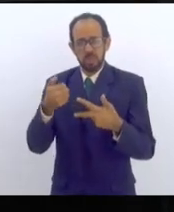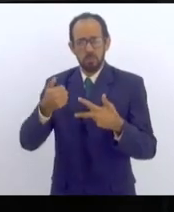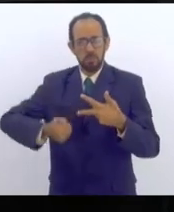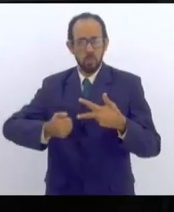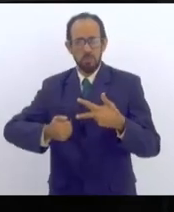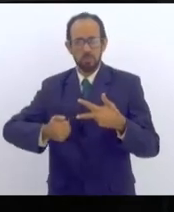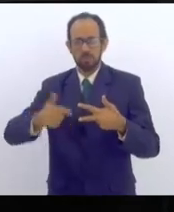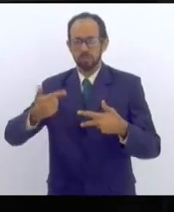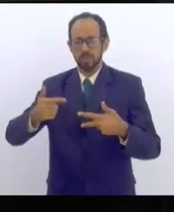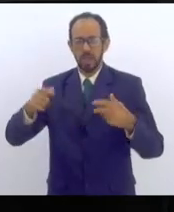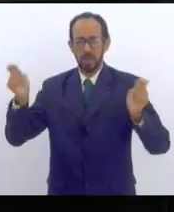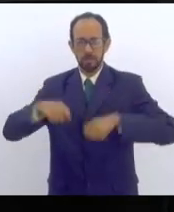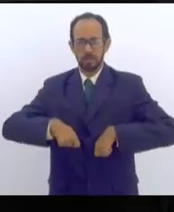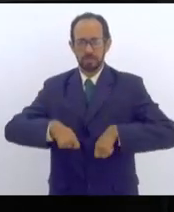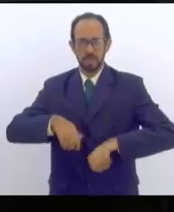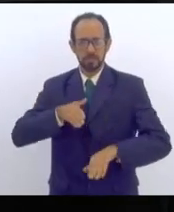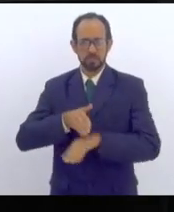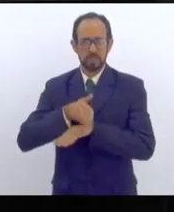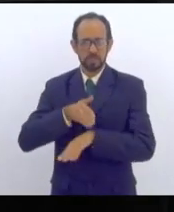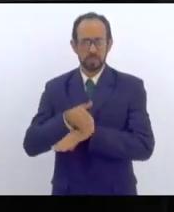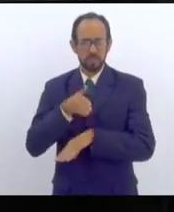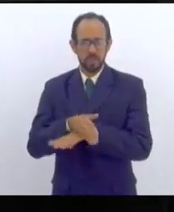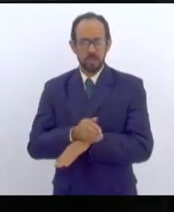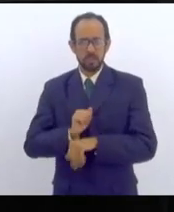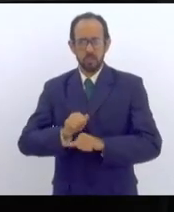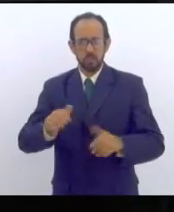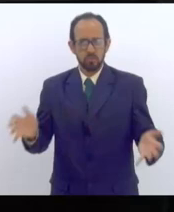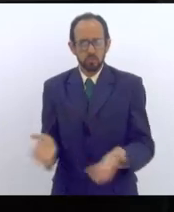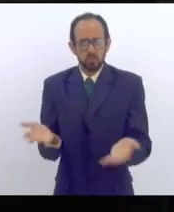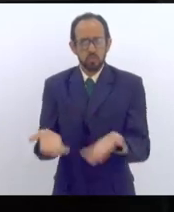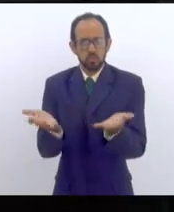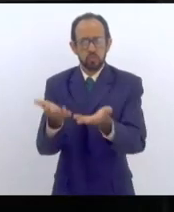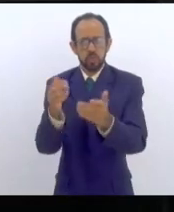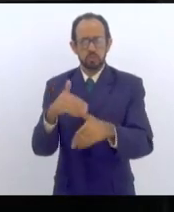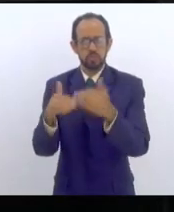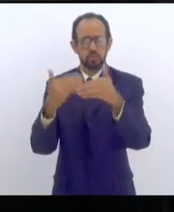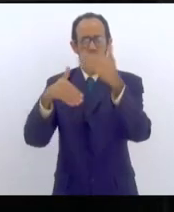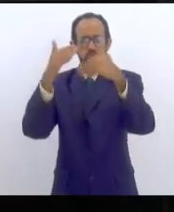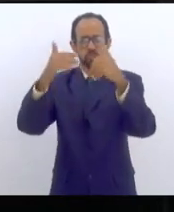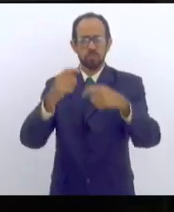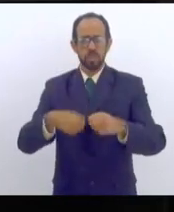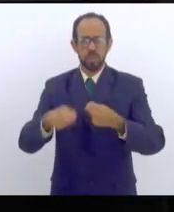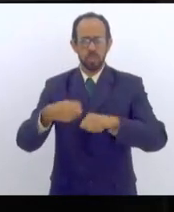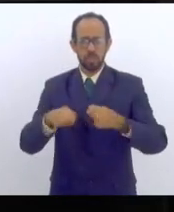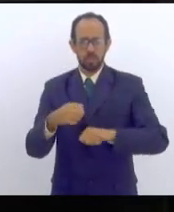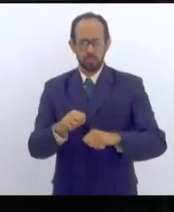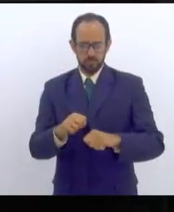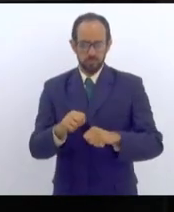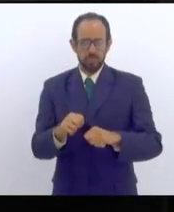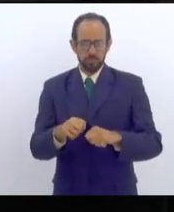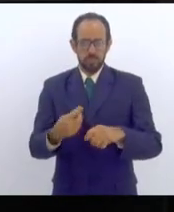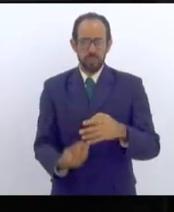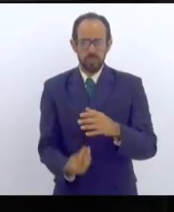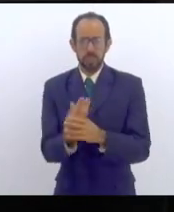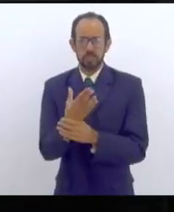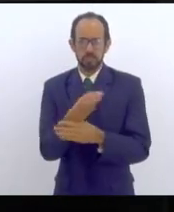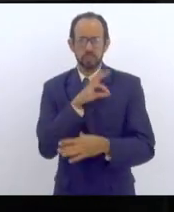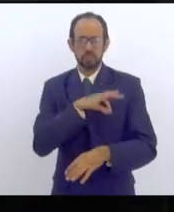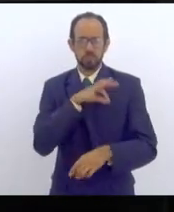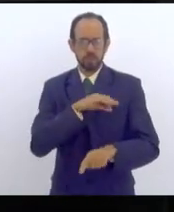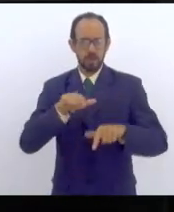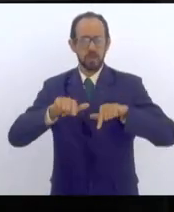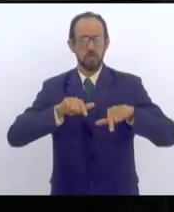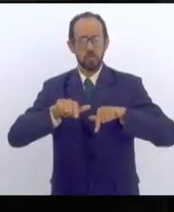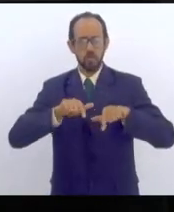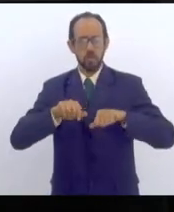de intervir como promotor do desenvolvimento econômico social, gerador de emprego e renda, e buscando,